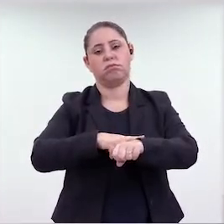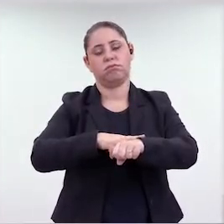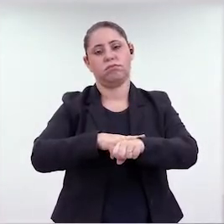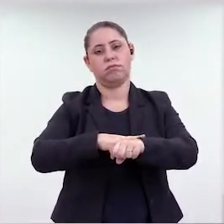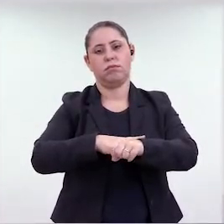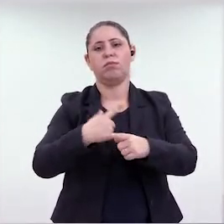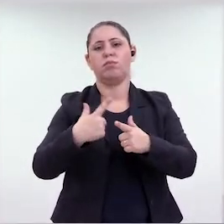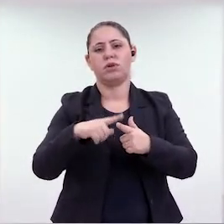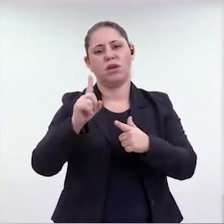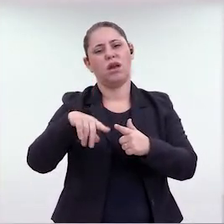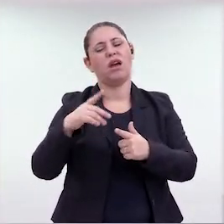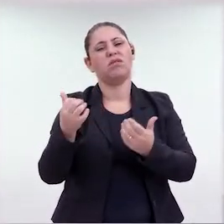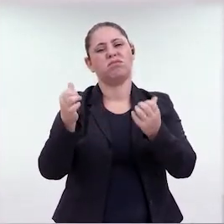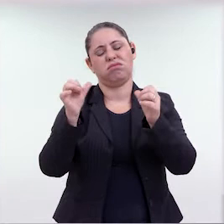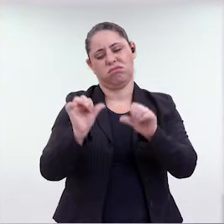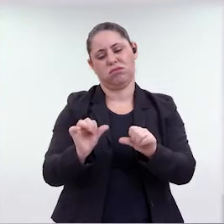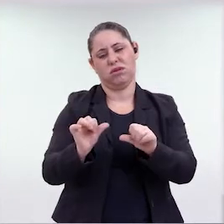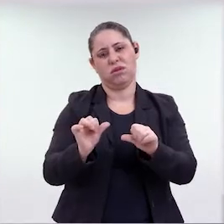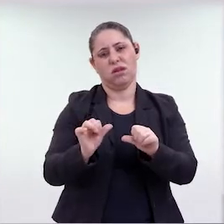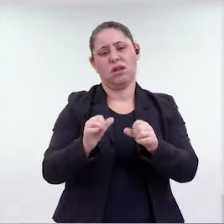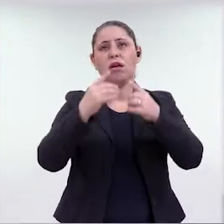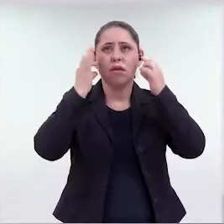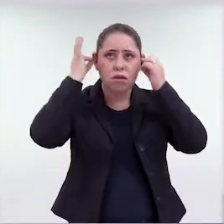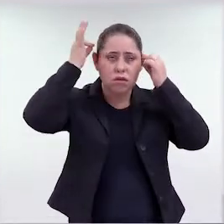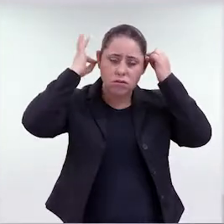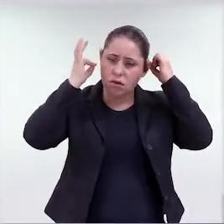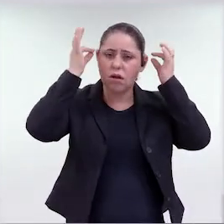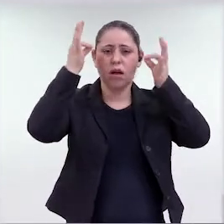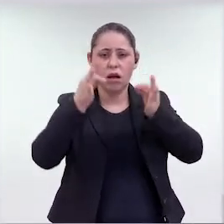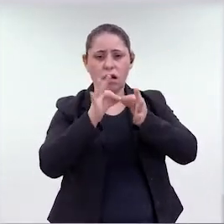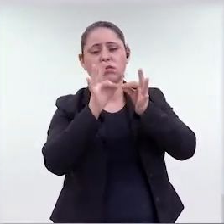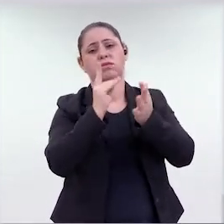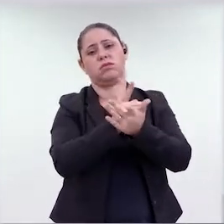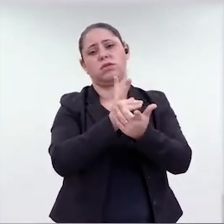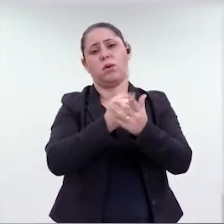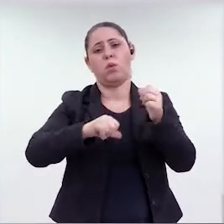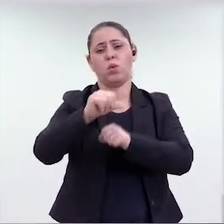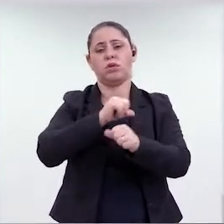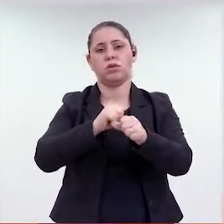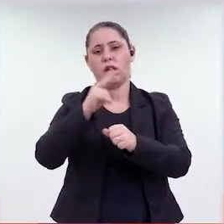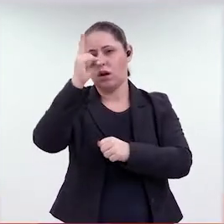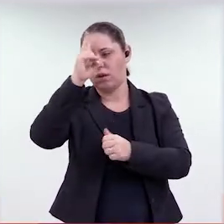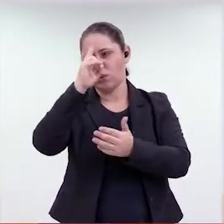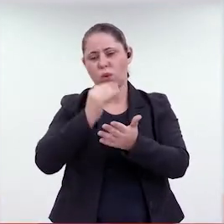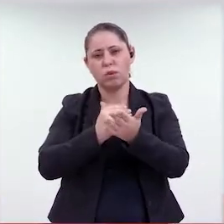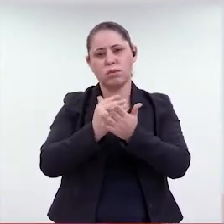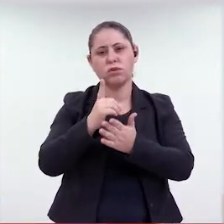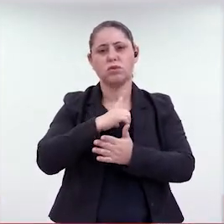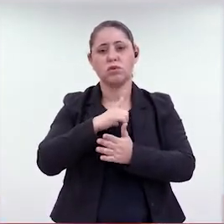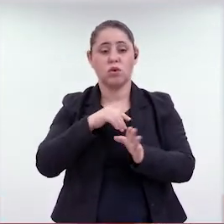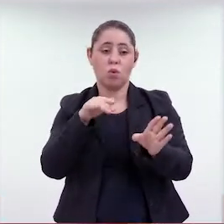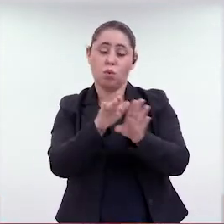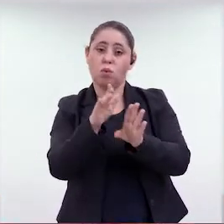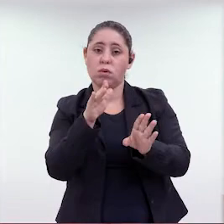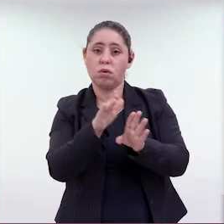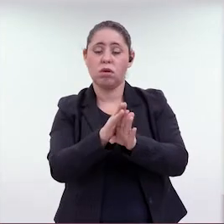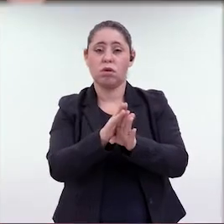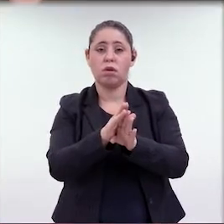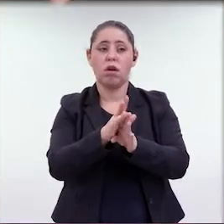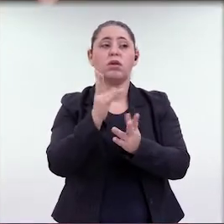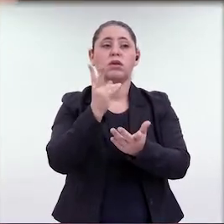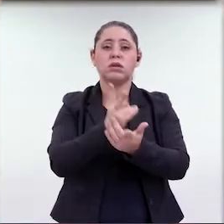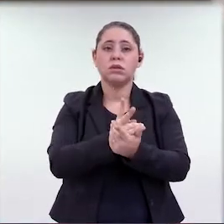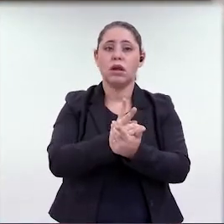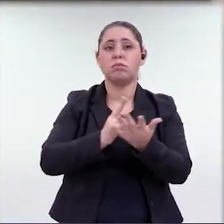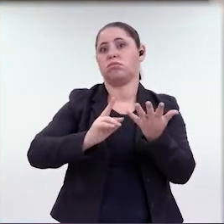situação ruim, você ficar ali manipulando máscara e tal. Eu lembro que de início a gente tinha essa recomendação, né? Ande sempre com